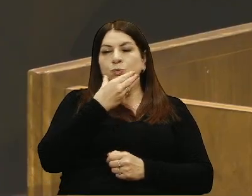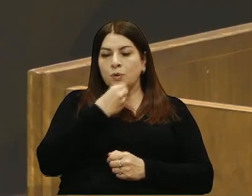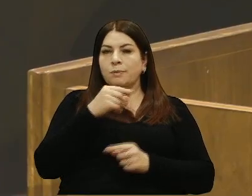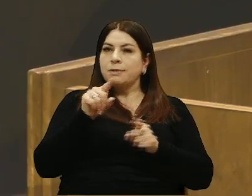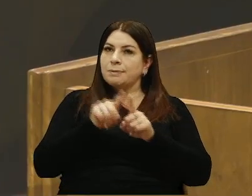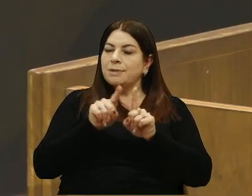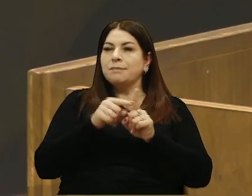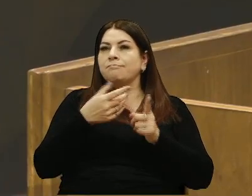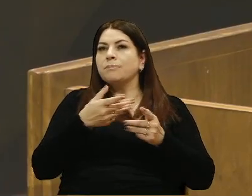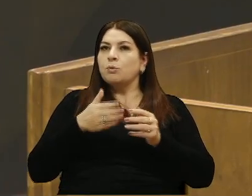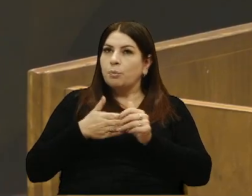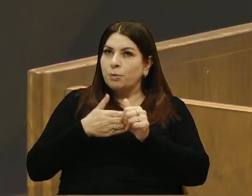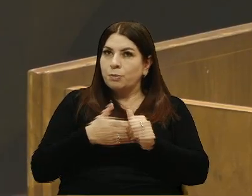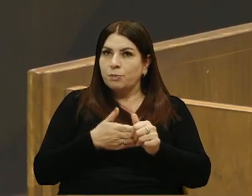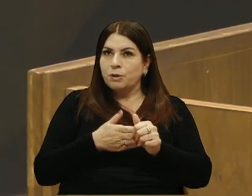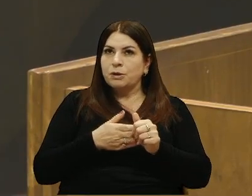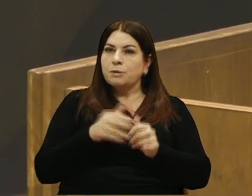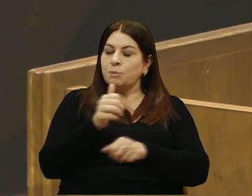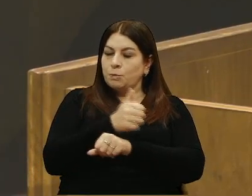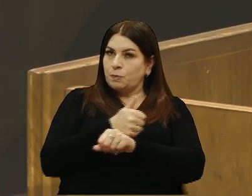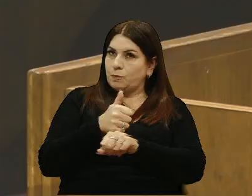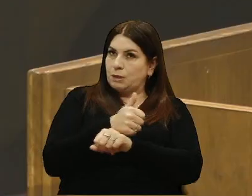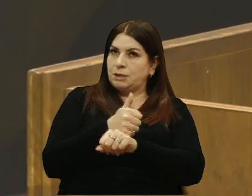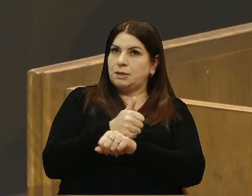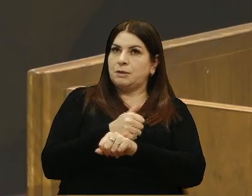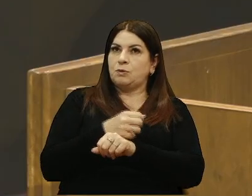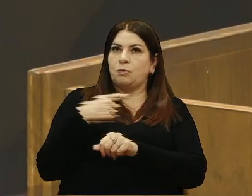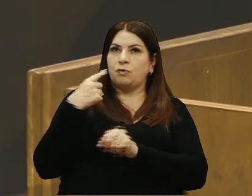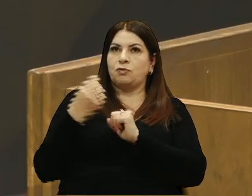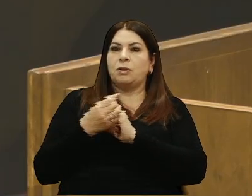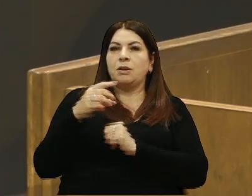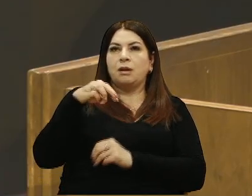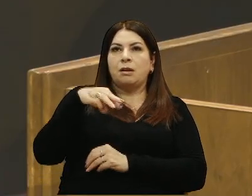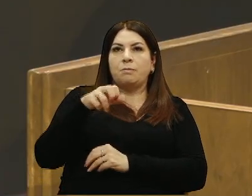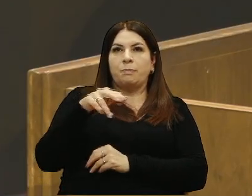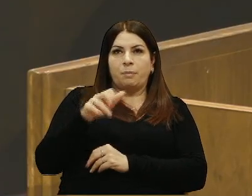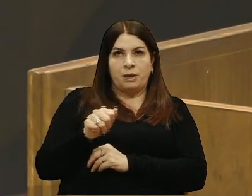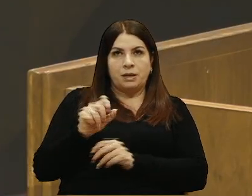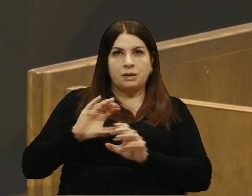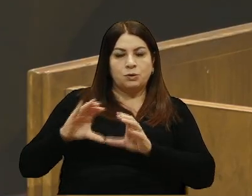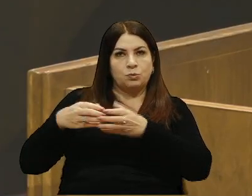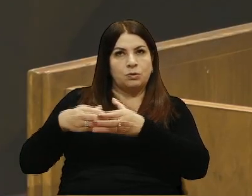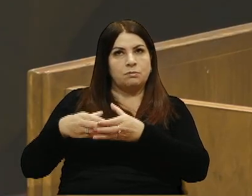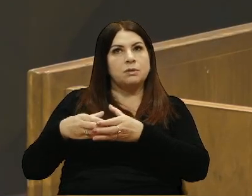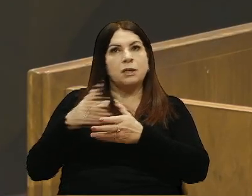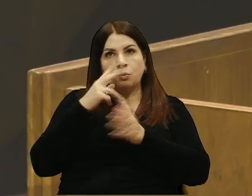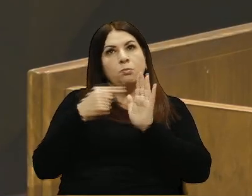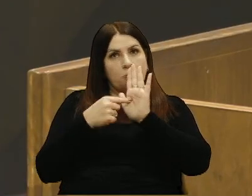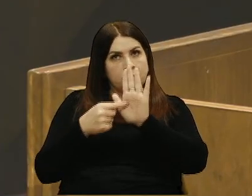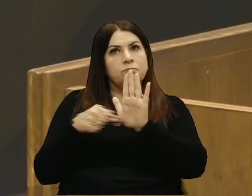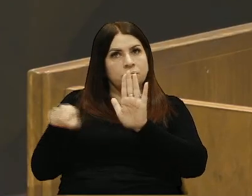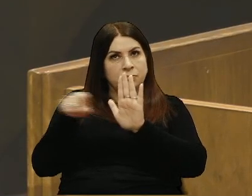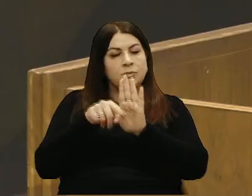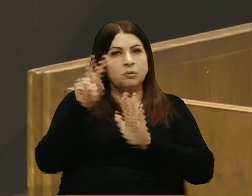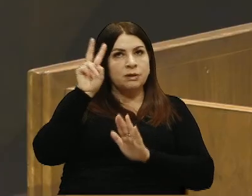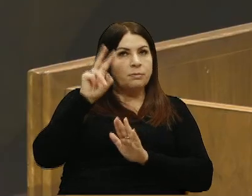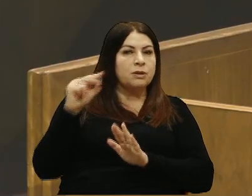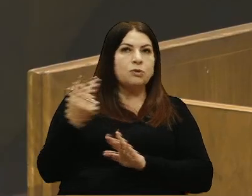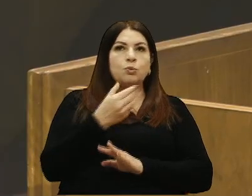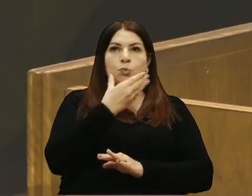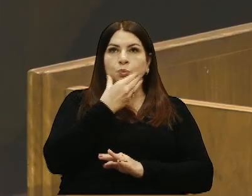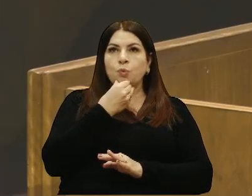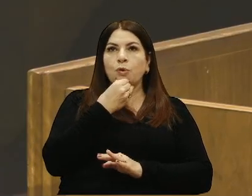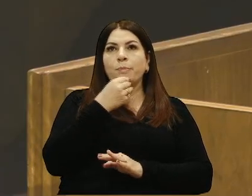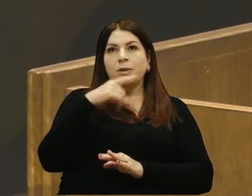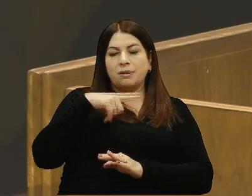infelizmente está sendo acompanhado por profissionais como a advogada Mara Damasceno e sua equipe, é um espelho. É um lembrete de que o homem